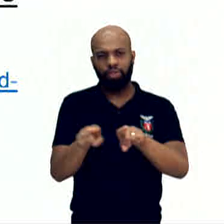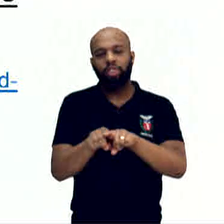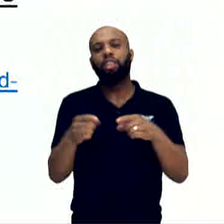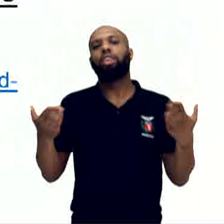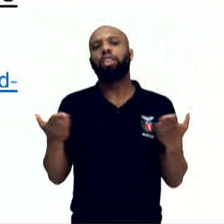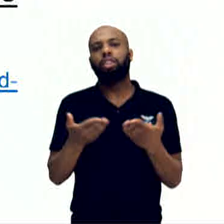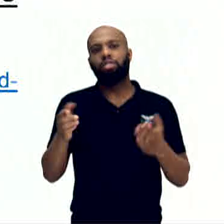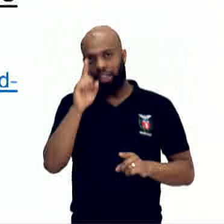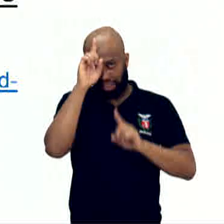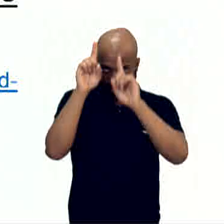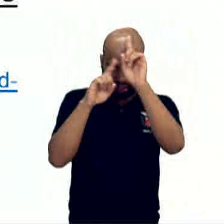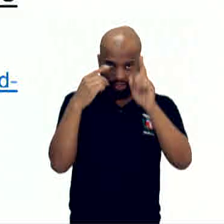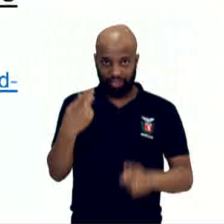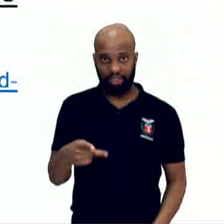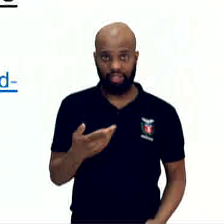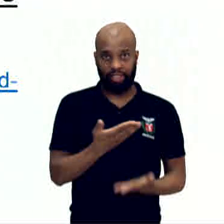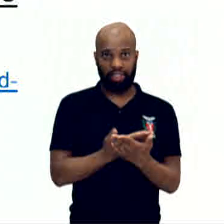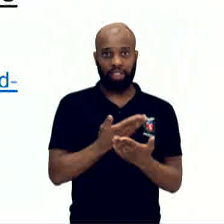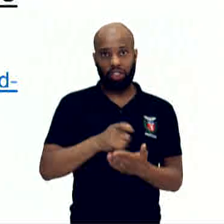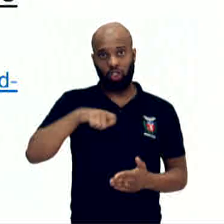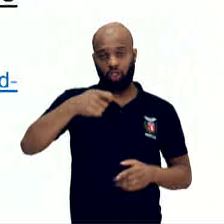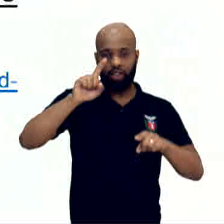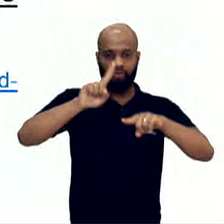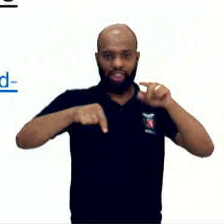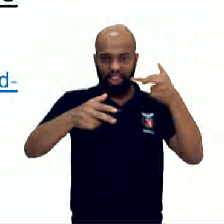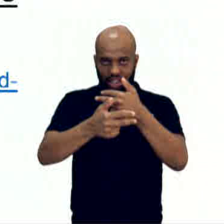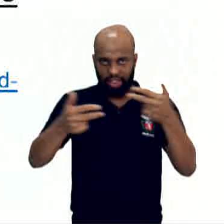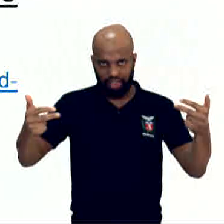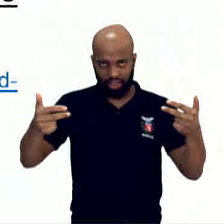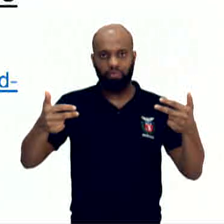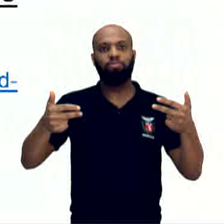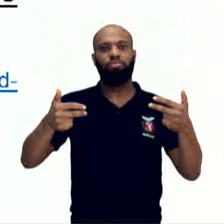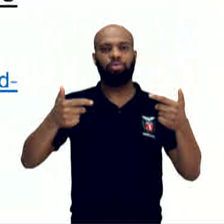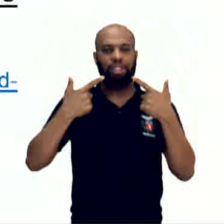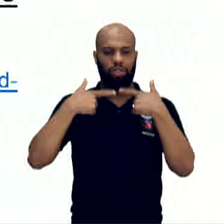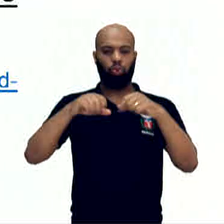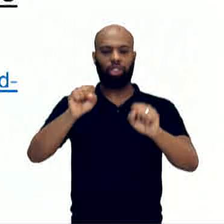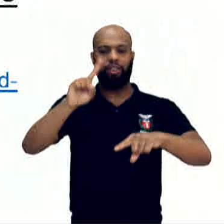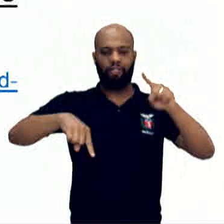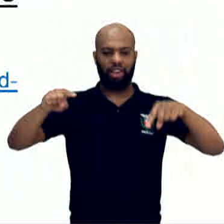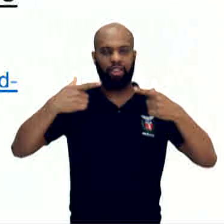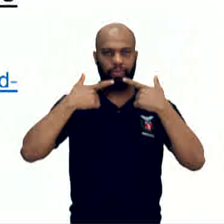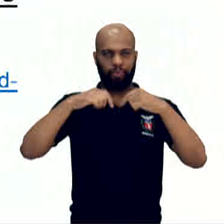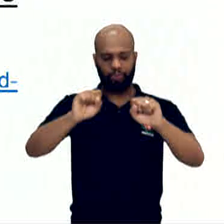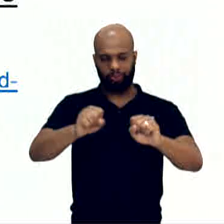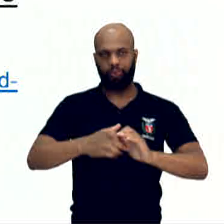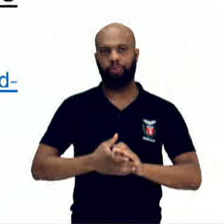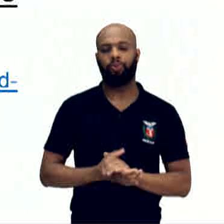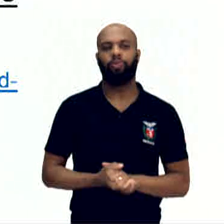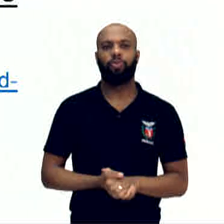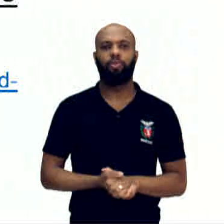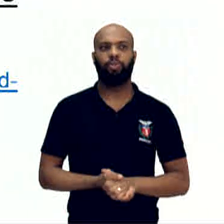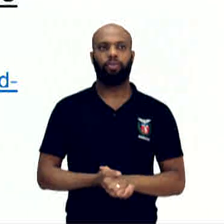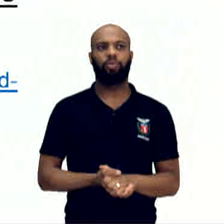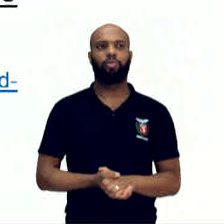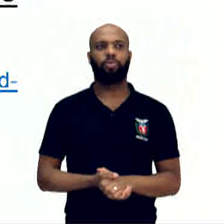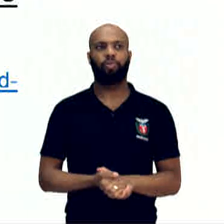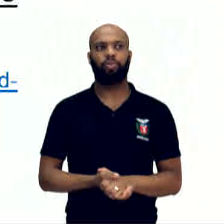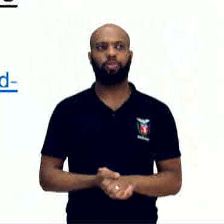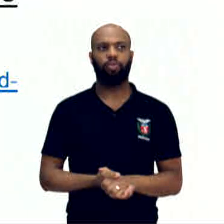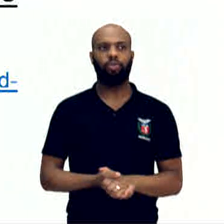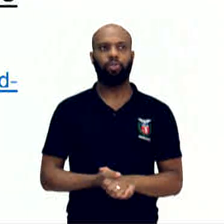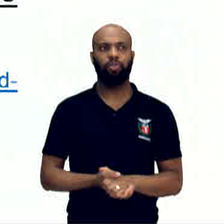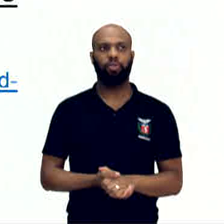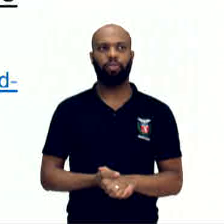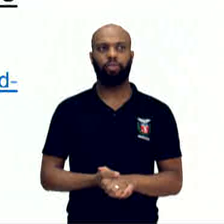as nossas ideias aqui da aula sobre variante. Não seria hora de decidir que se ensine em nossas escolas, que nós